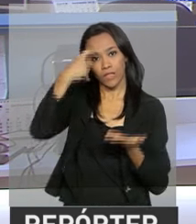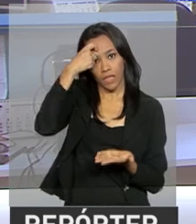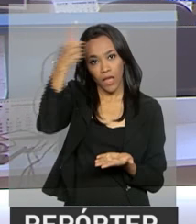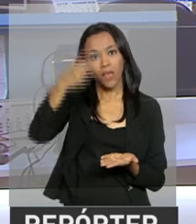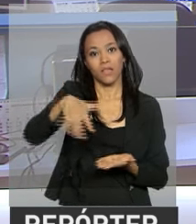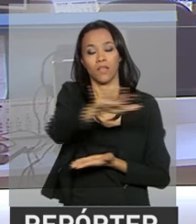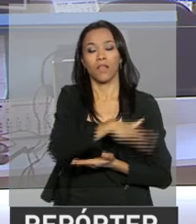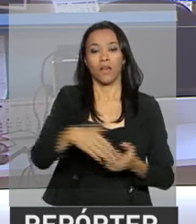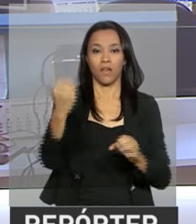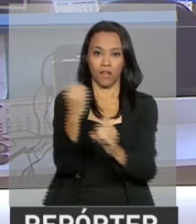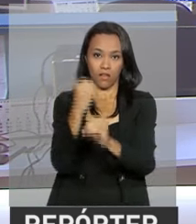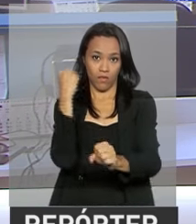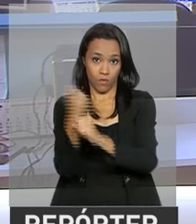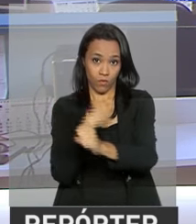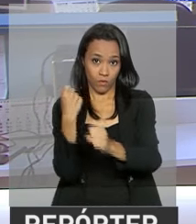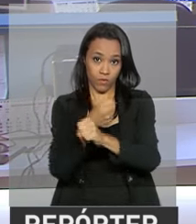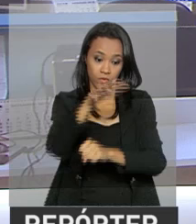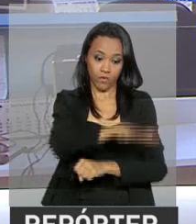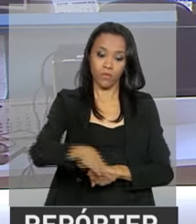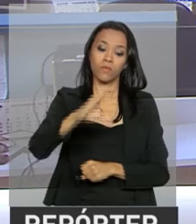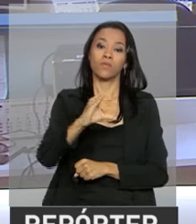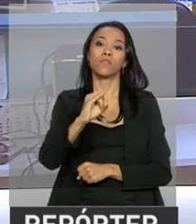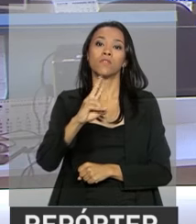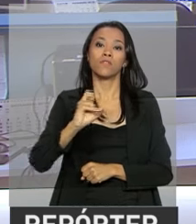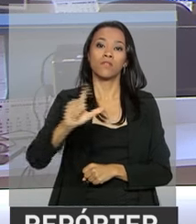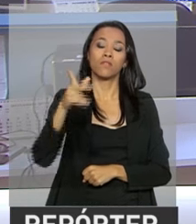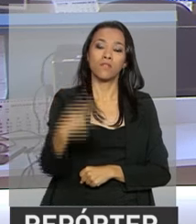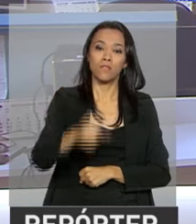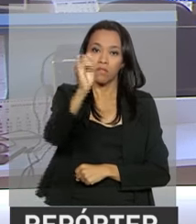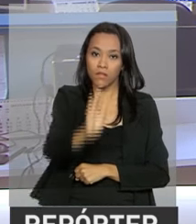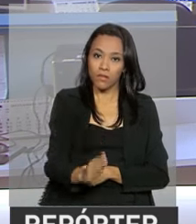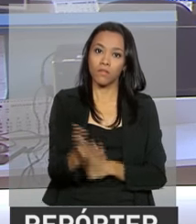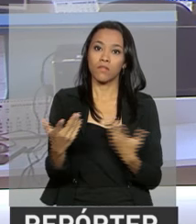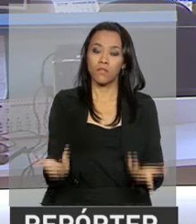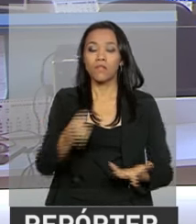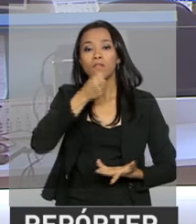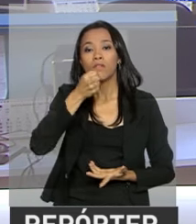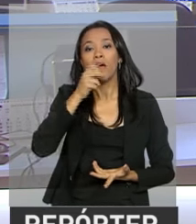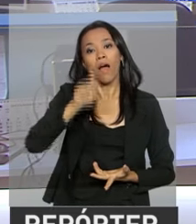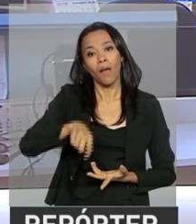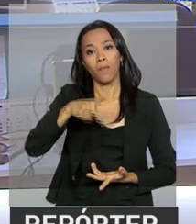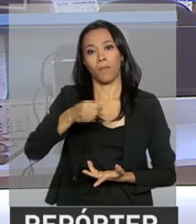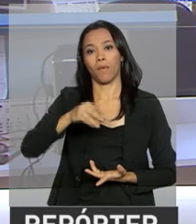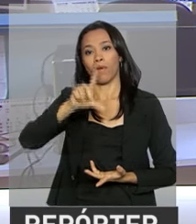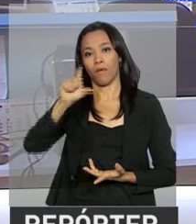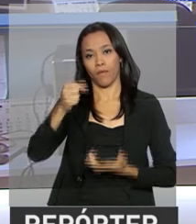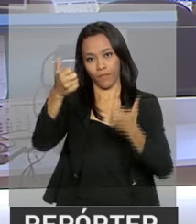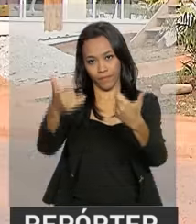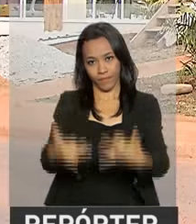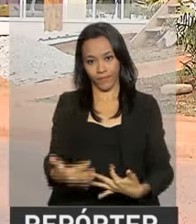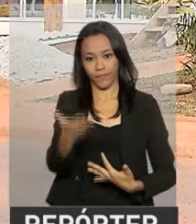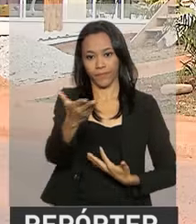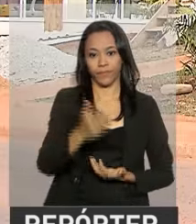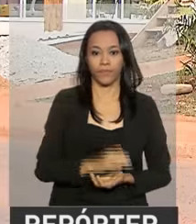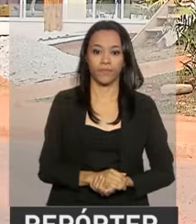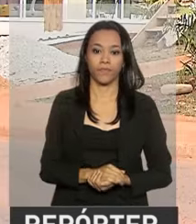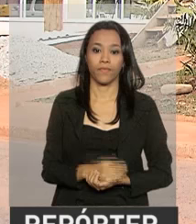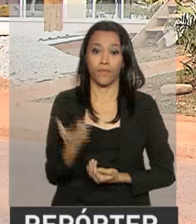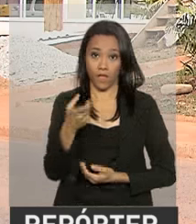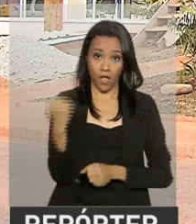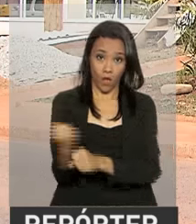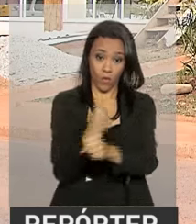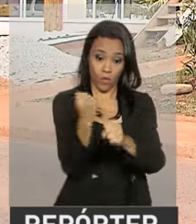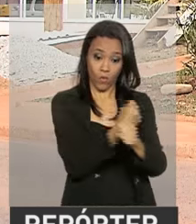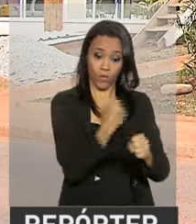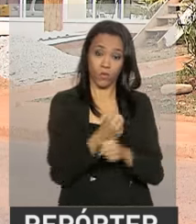envolvimento E modernização da construção civil brasileira A reportagem é de Paulo lassalvia a construção